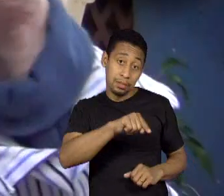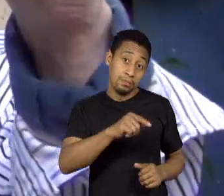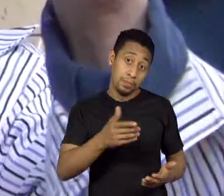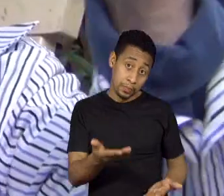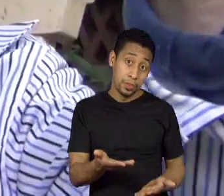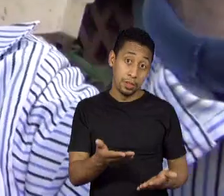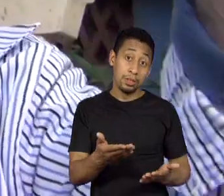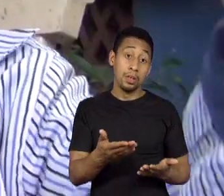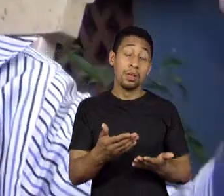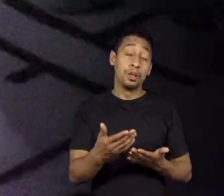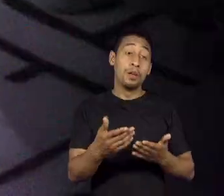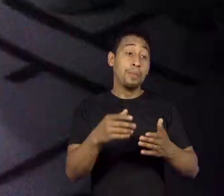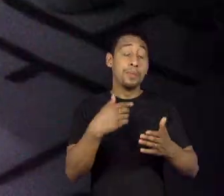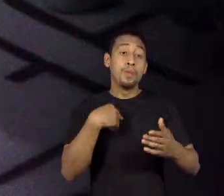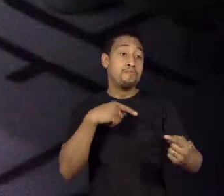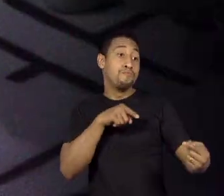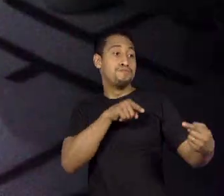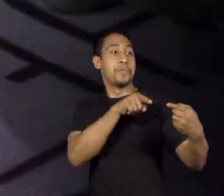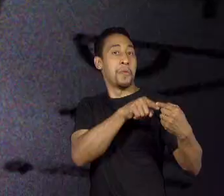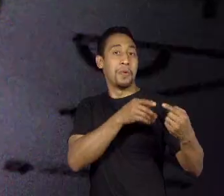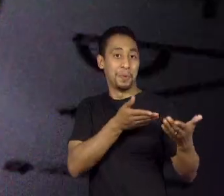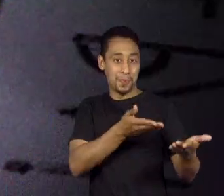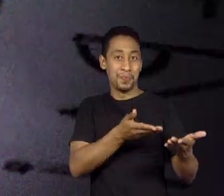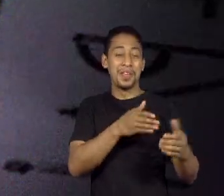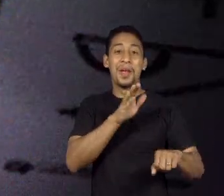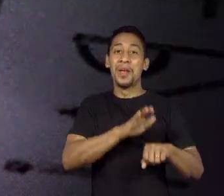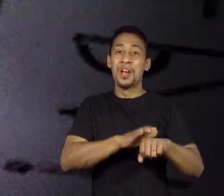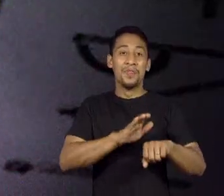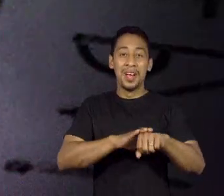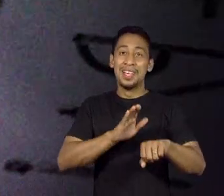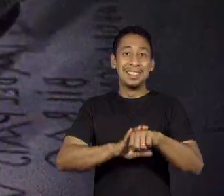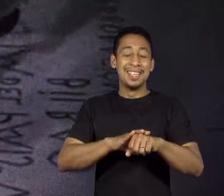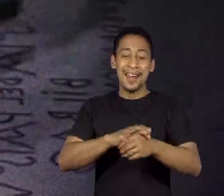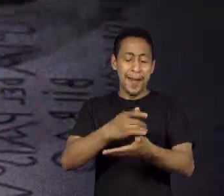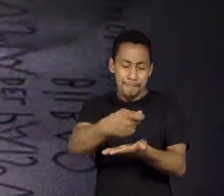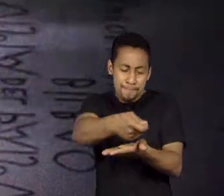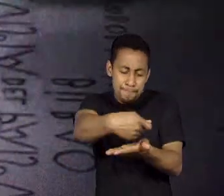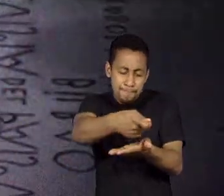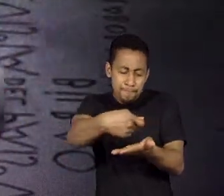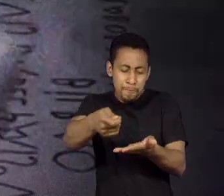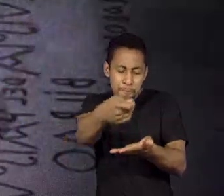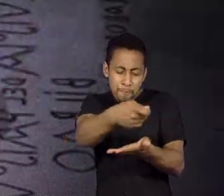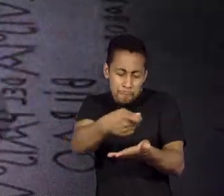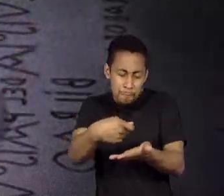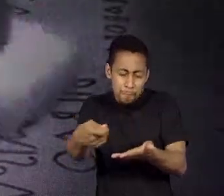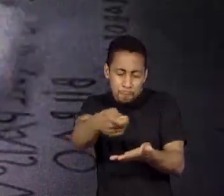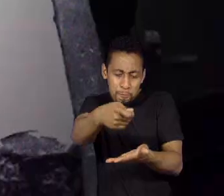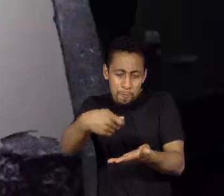ela se transformou em muito. Eu fazia litografia.